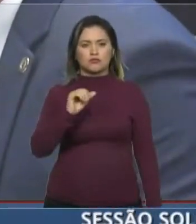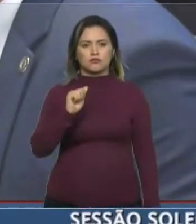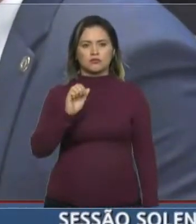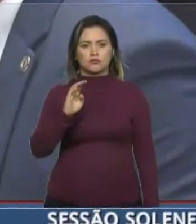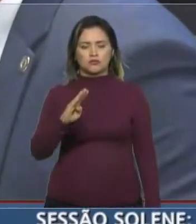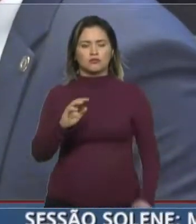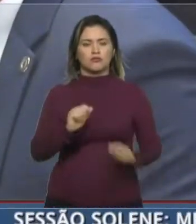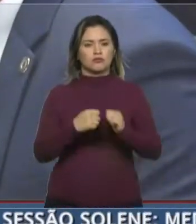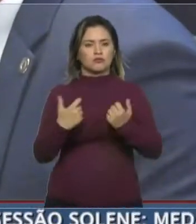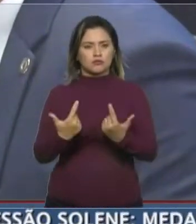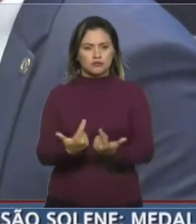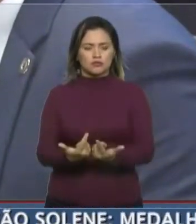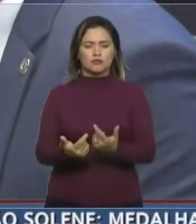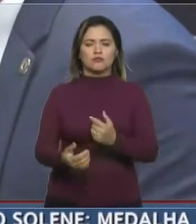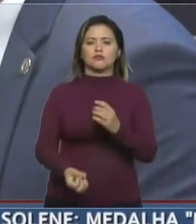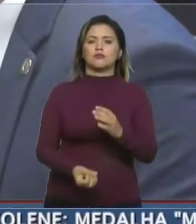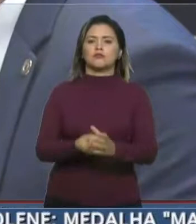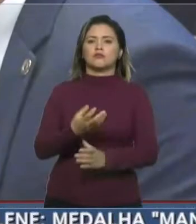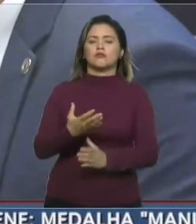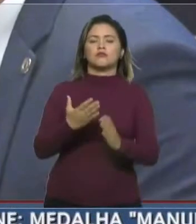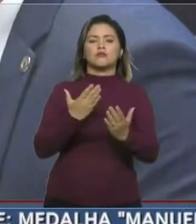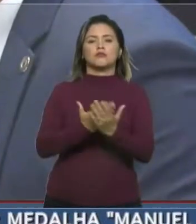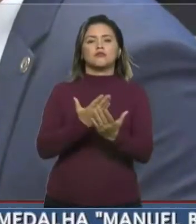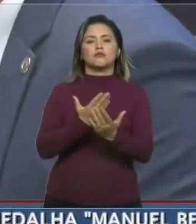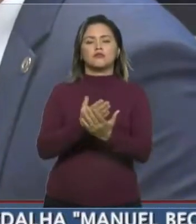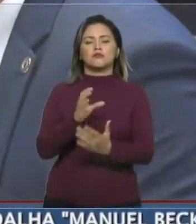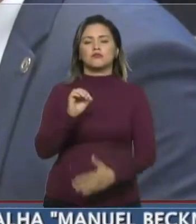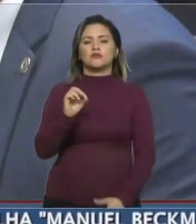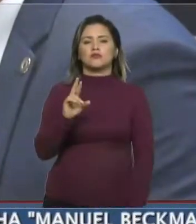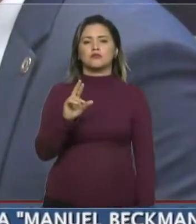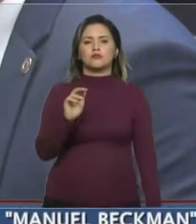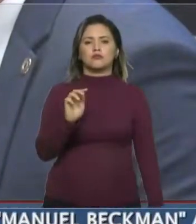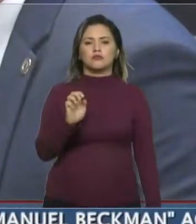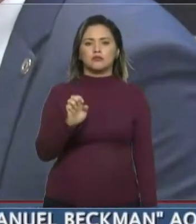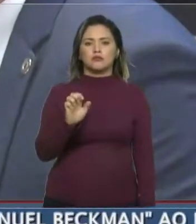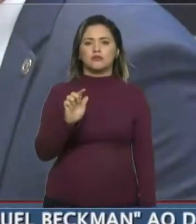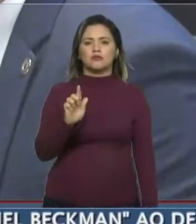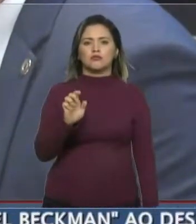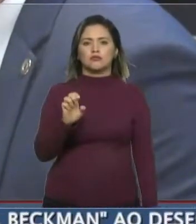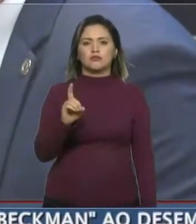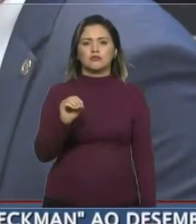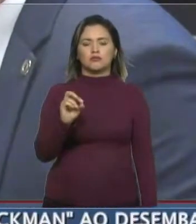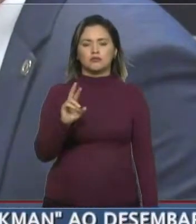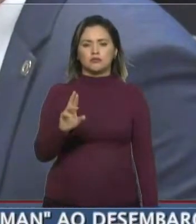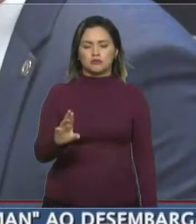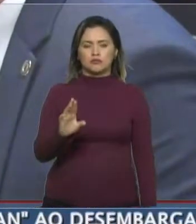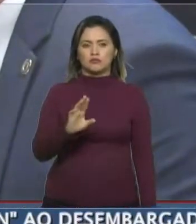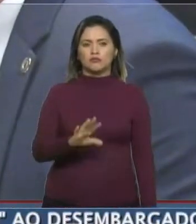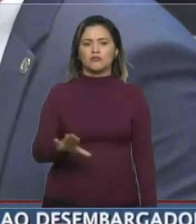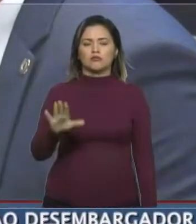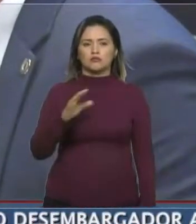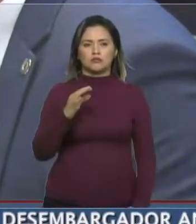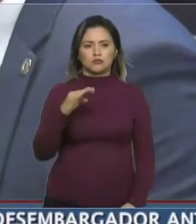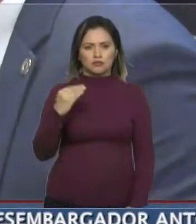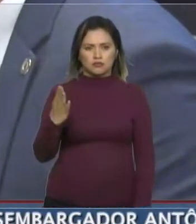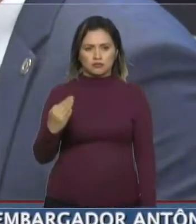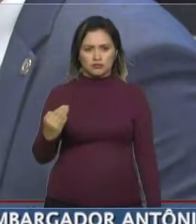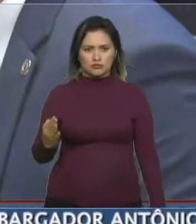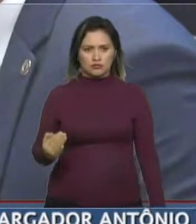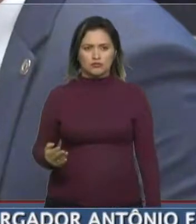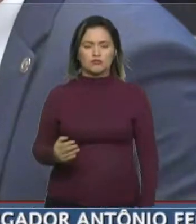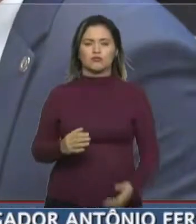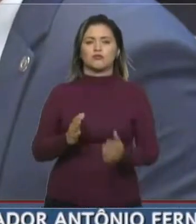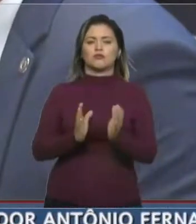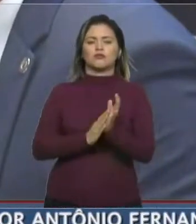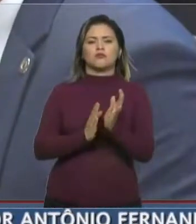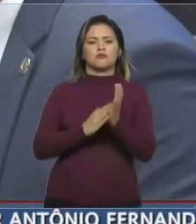do Colégio de Corregedores Gerais do Brasil. Como presidente do TRE Maranhão e Corregedor-Geral da Justiça, recebeu moções de